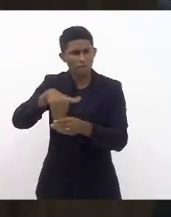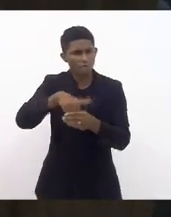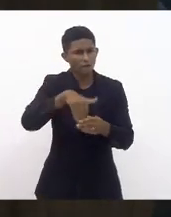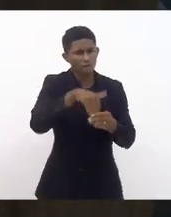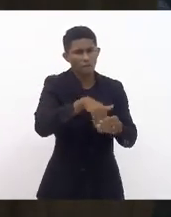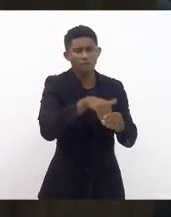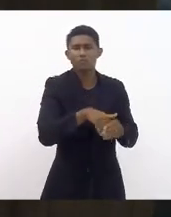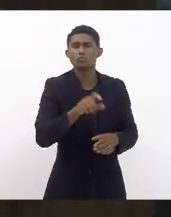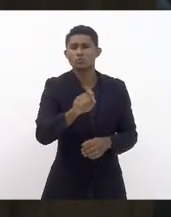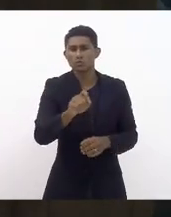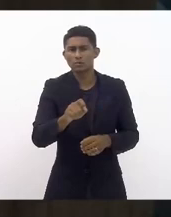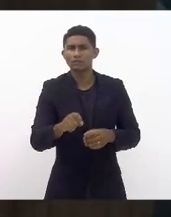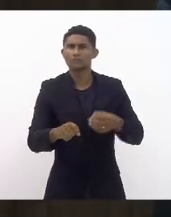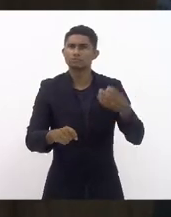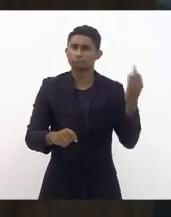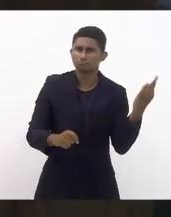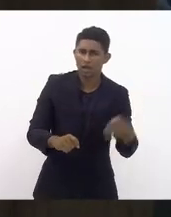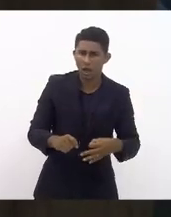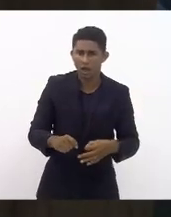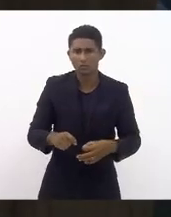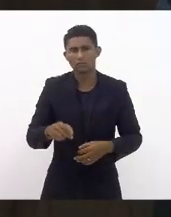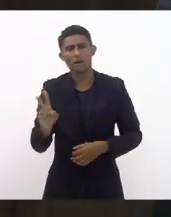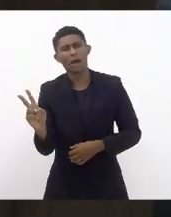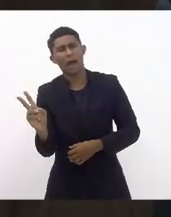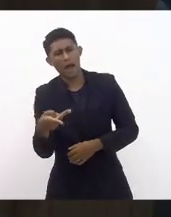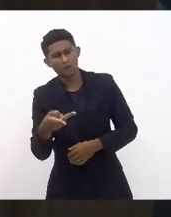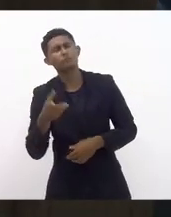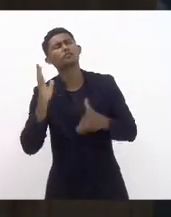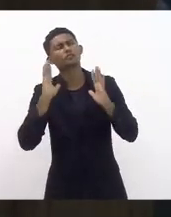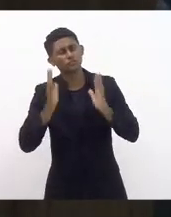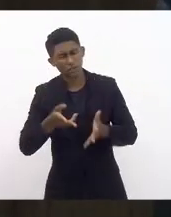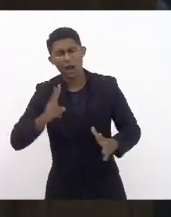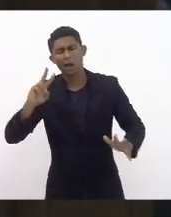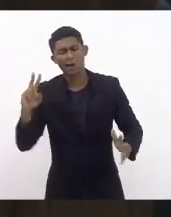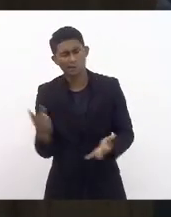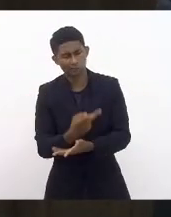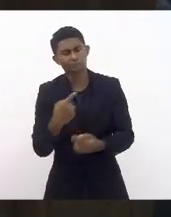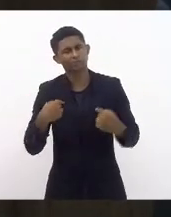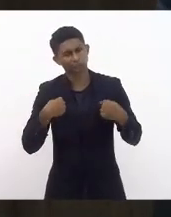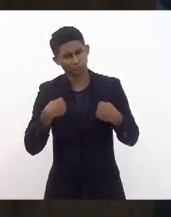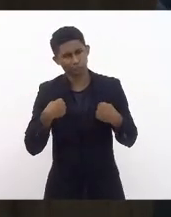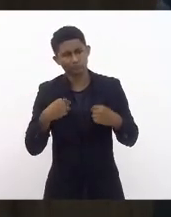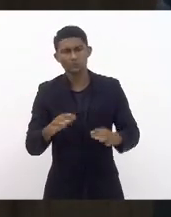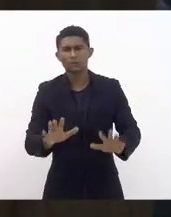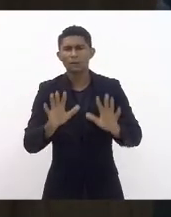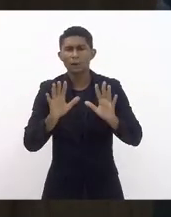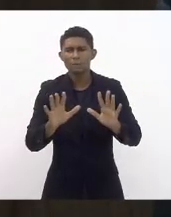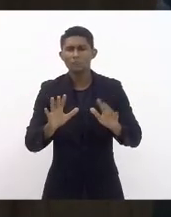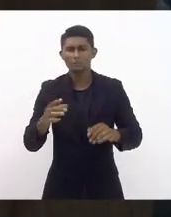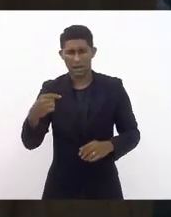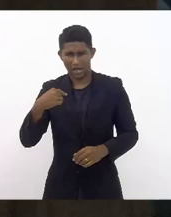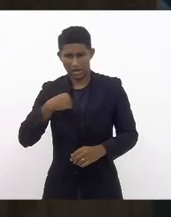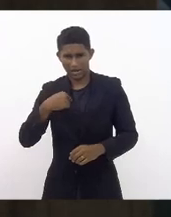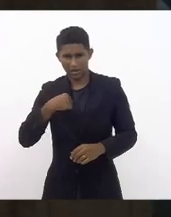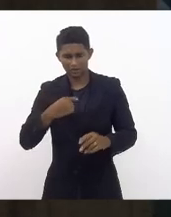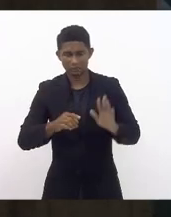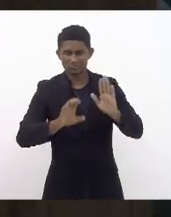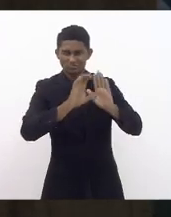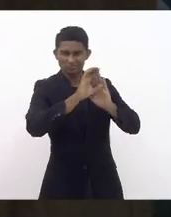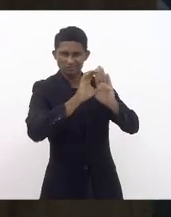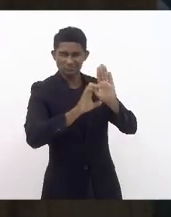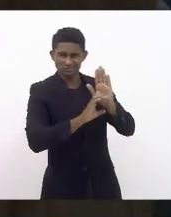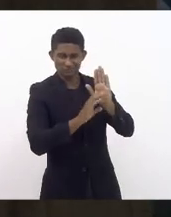certo e outras tantas errado. Mas jamais levarei para o meu currículo